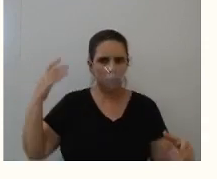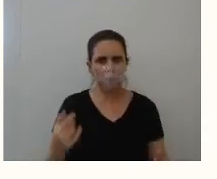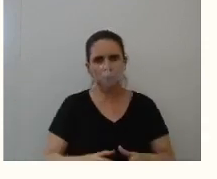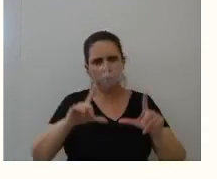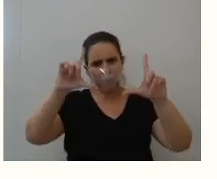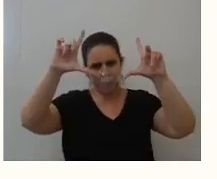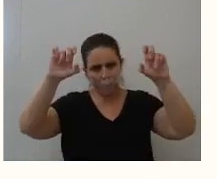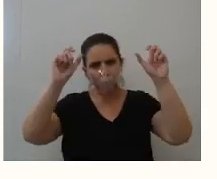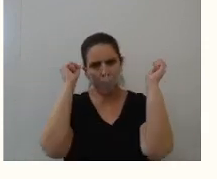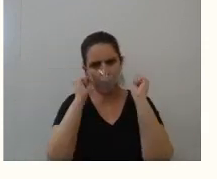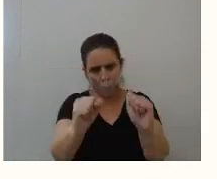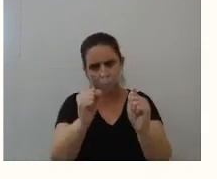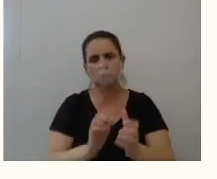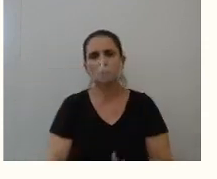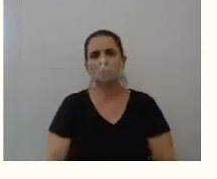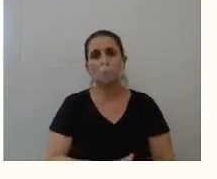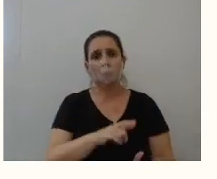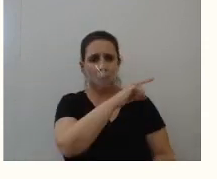tirar foto.